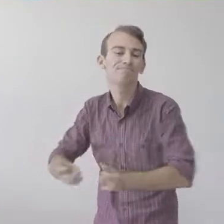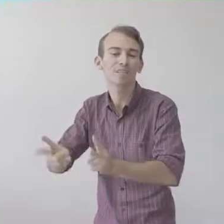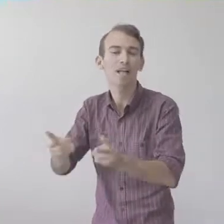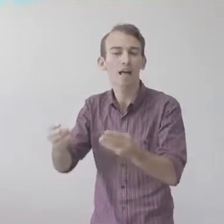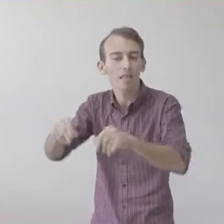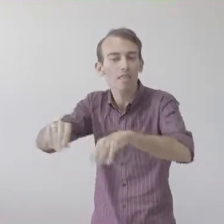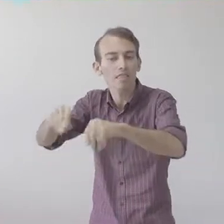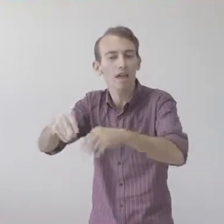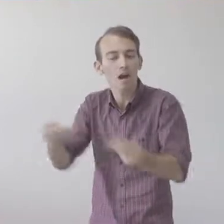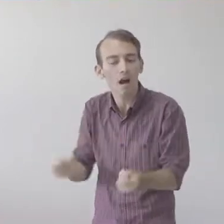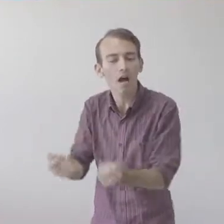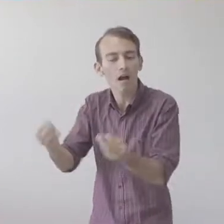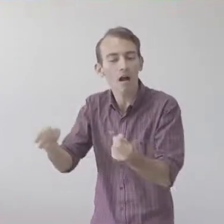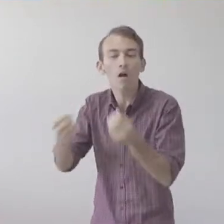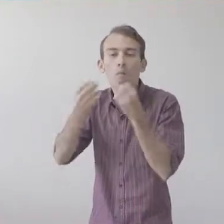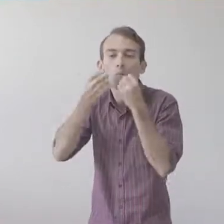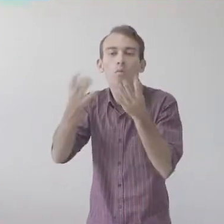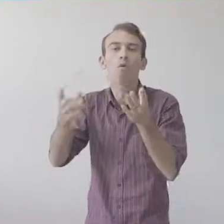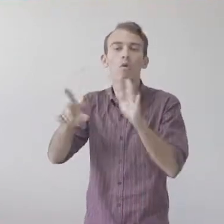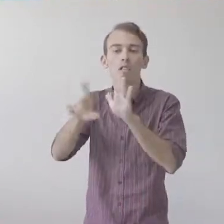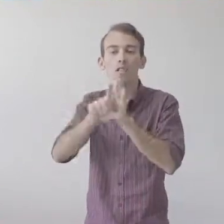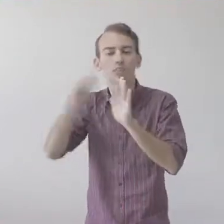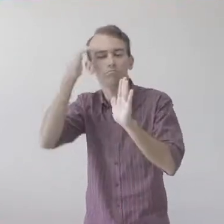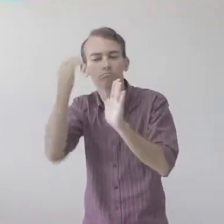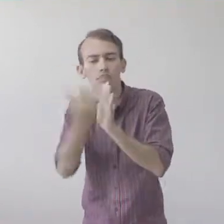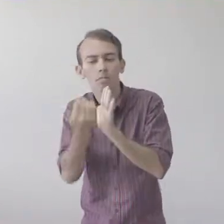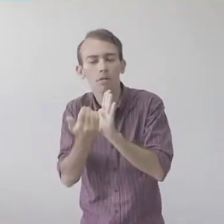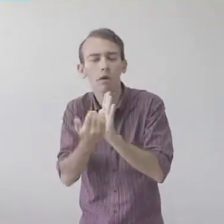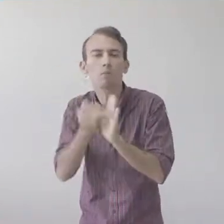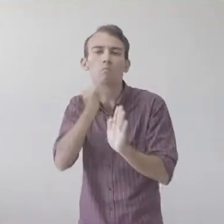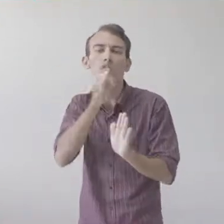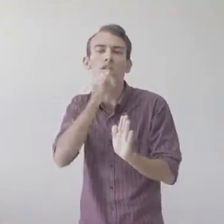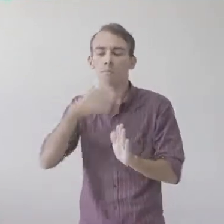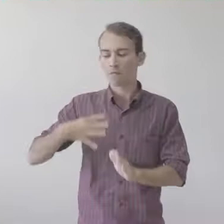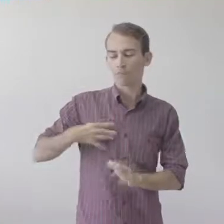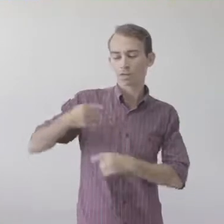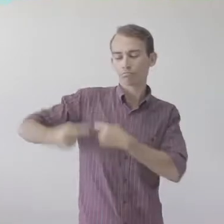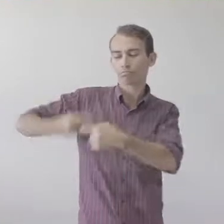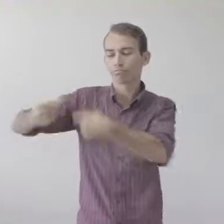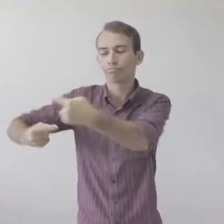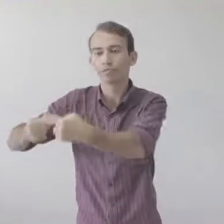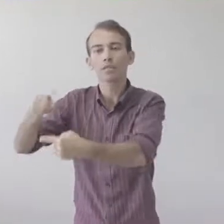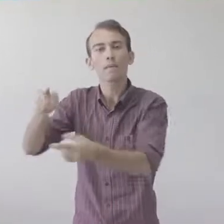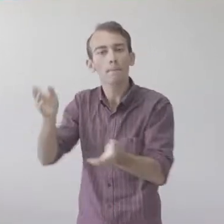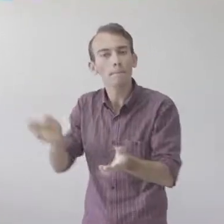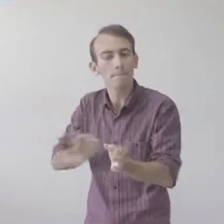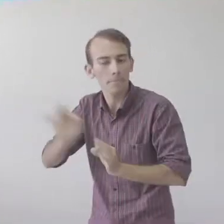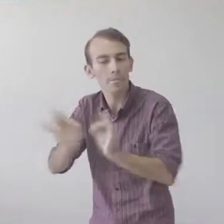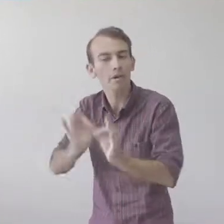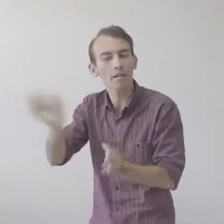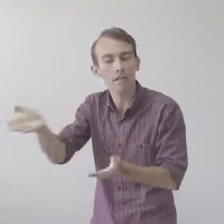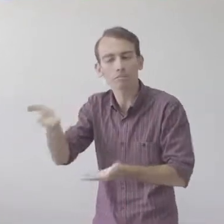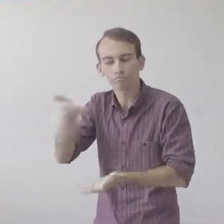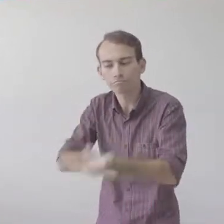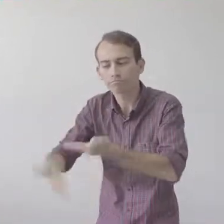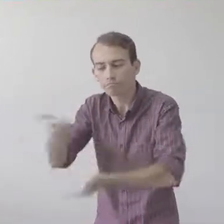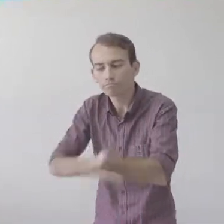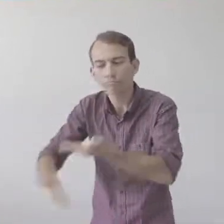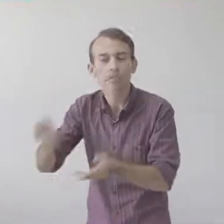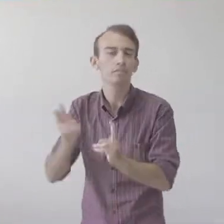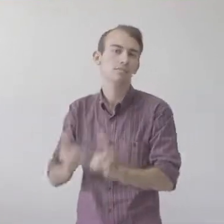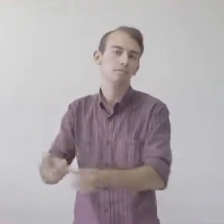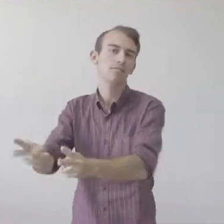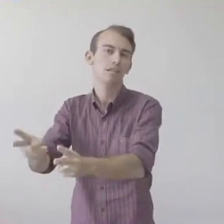propriedade dessa área da propriedade para sempre para gerações futuras é estamos com um projeto de lei tramitando hoje em brasília